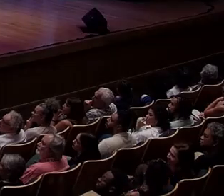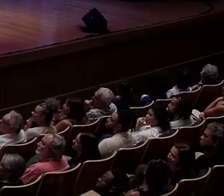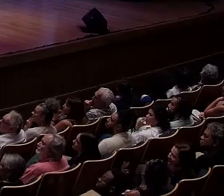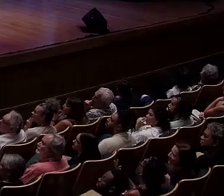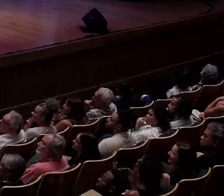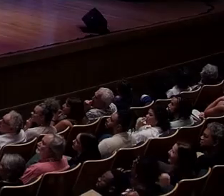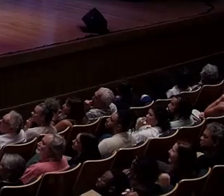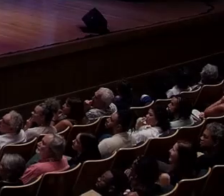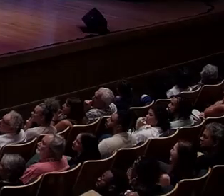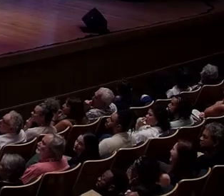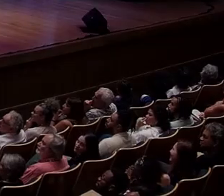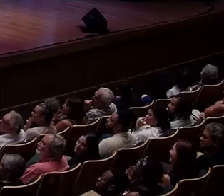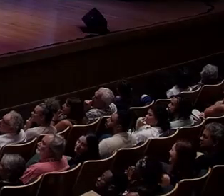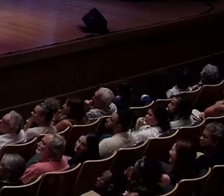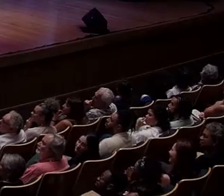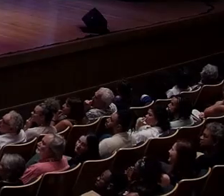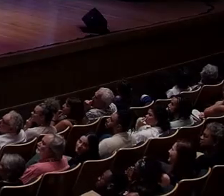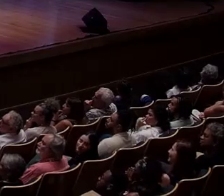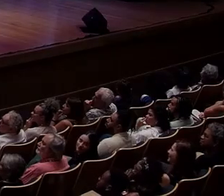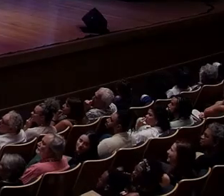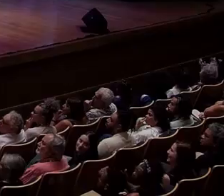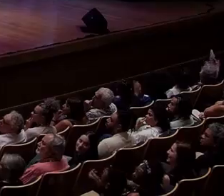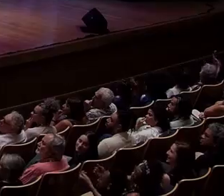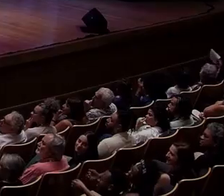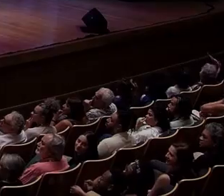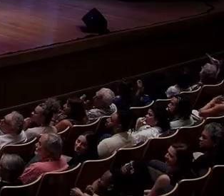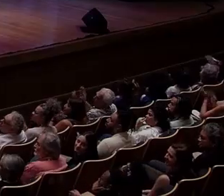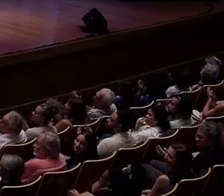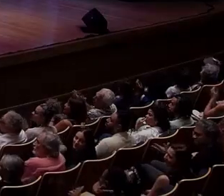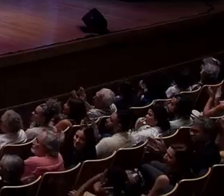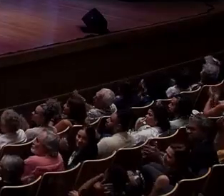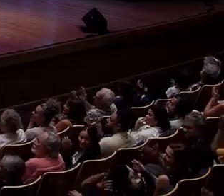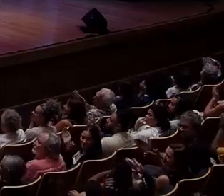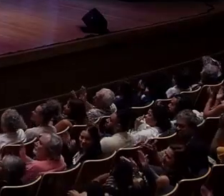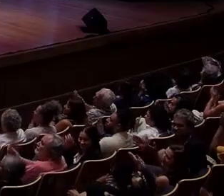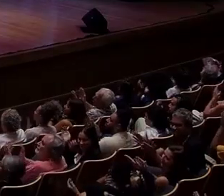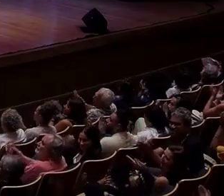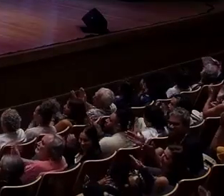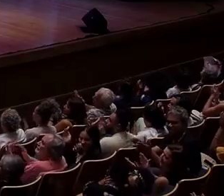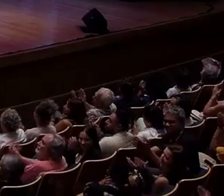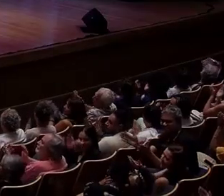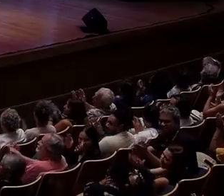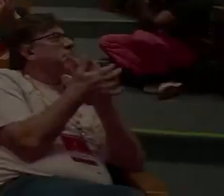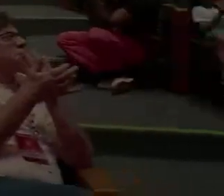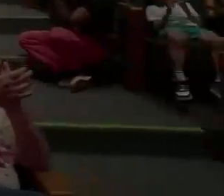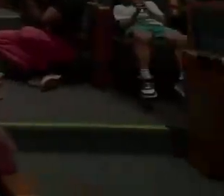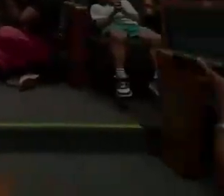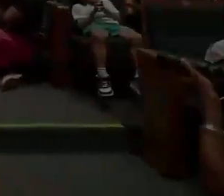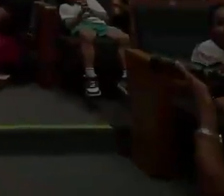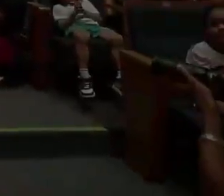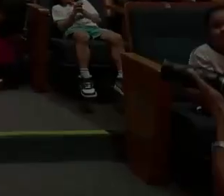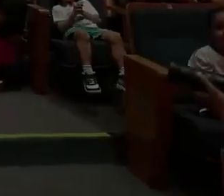isso me fez quem eu sou hoje, definitivamente. Meu nome é Ariana, tenho